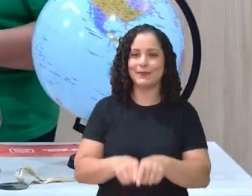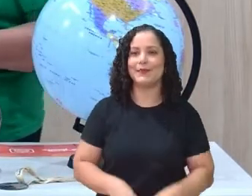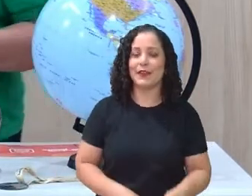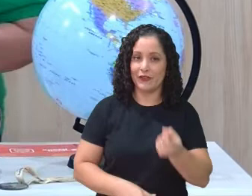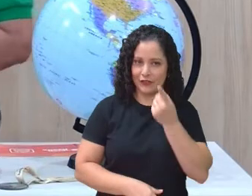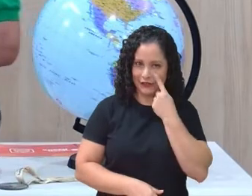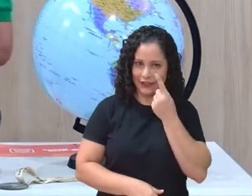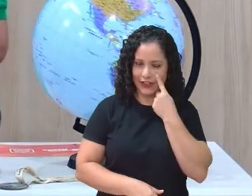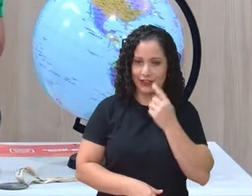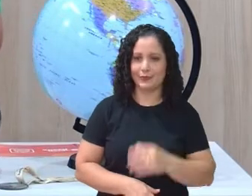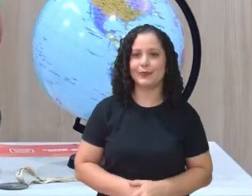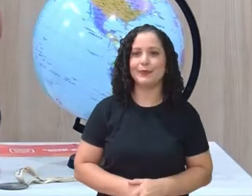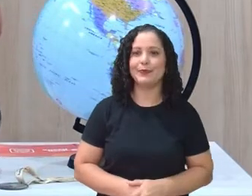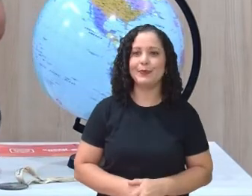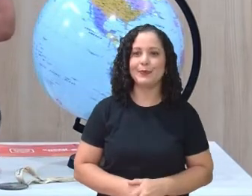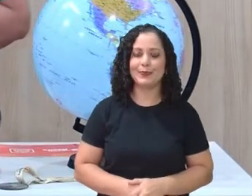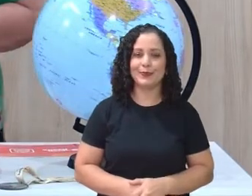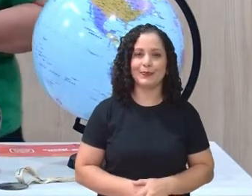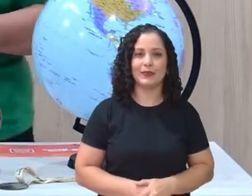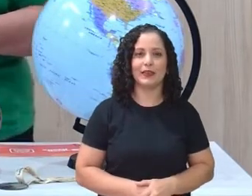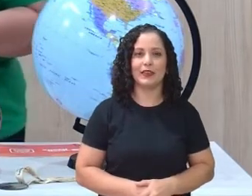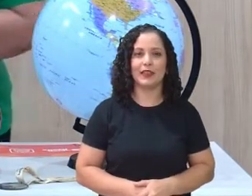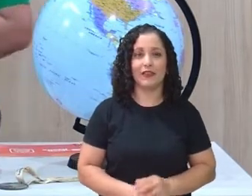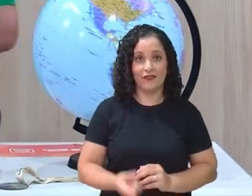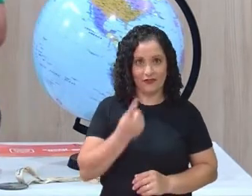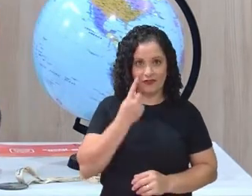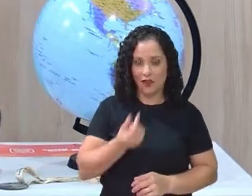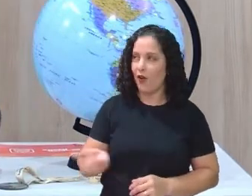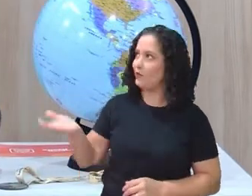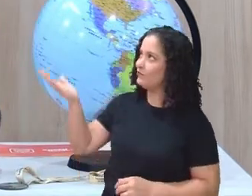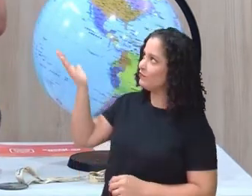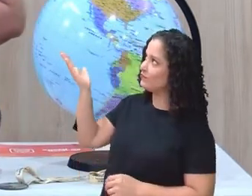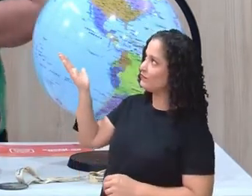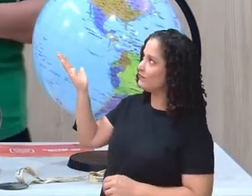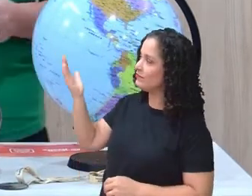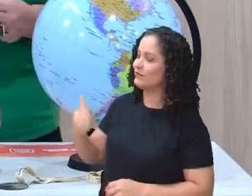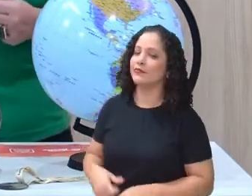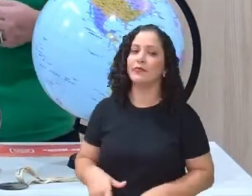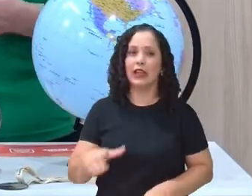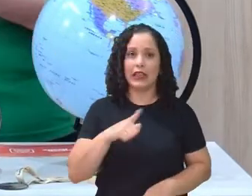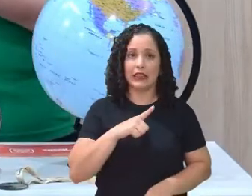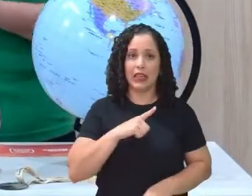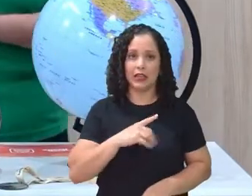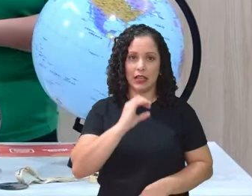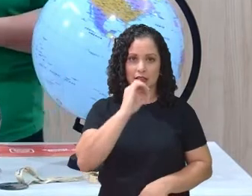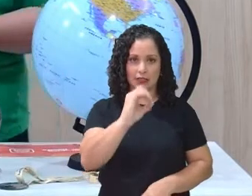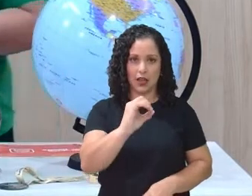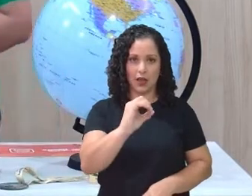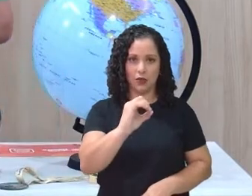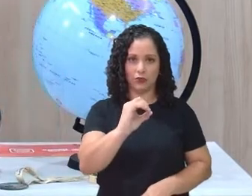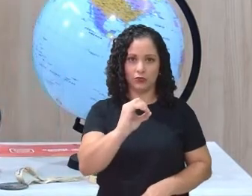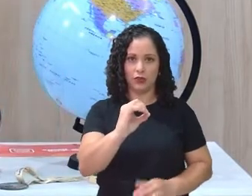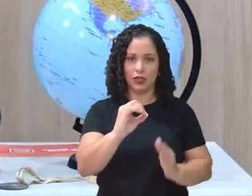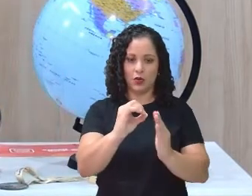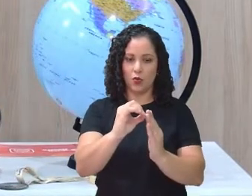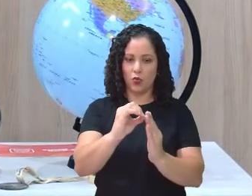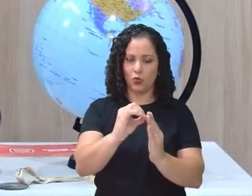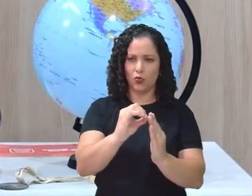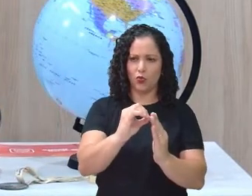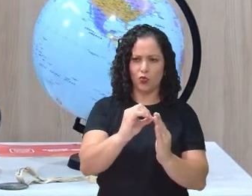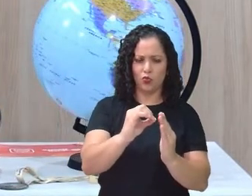ver que a questão aqui, olha, eu tenho o negativo, que vai de 1 a 12,